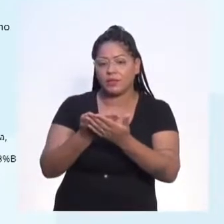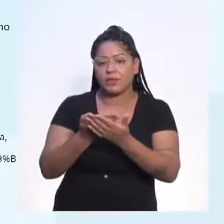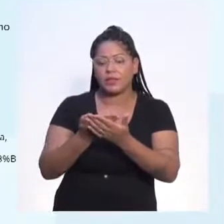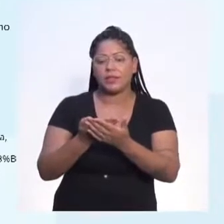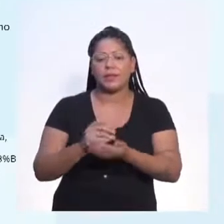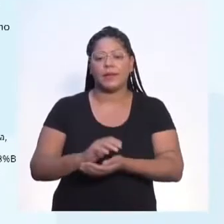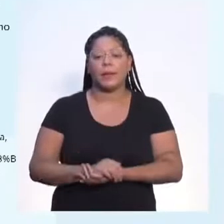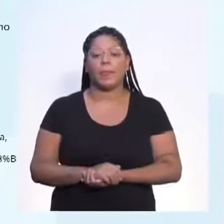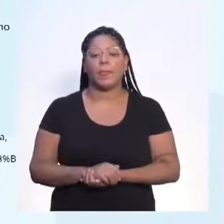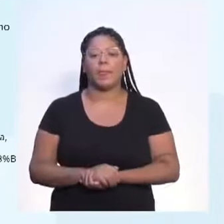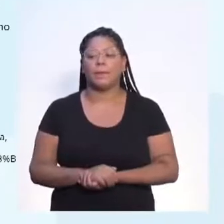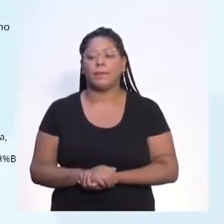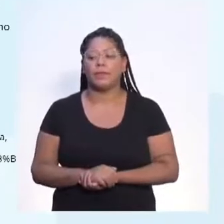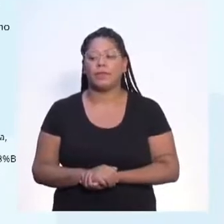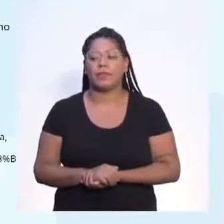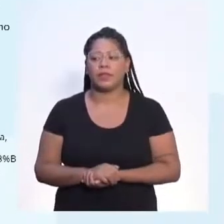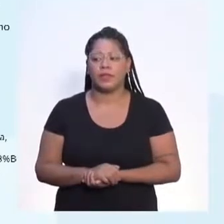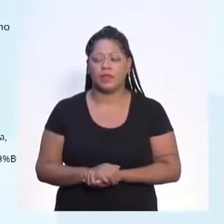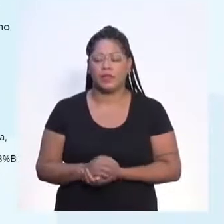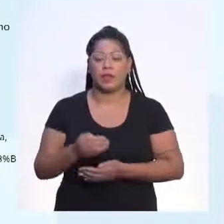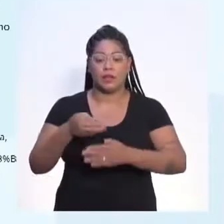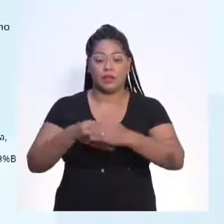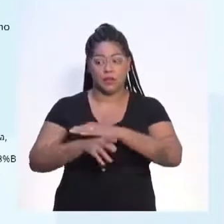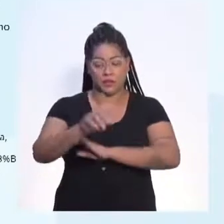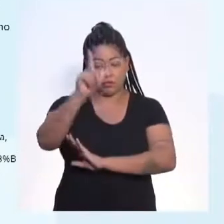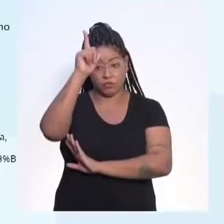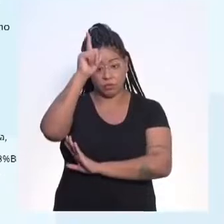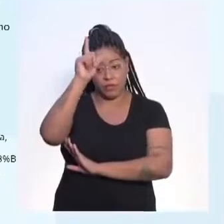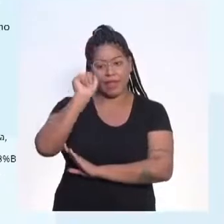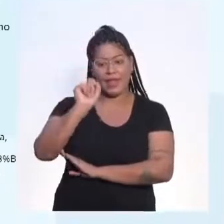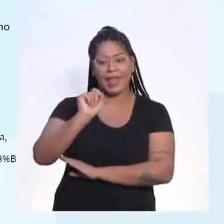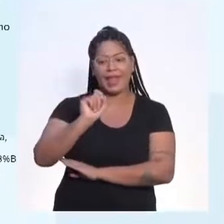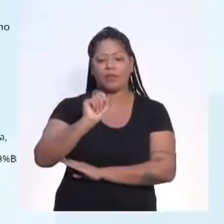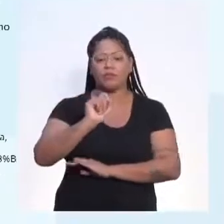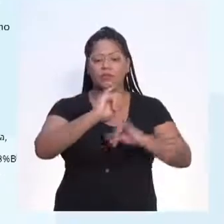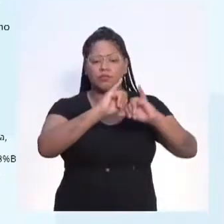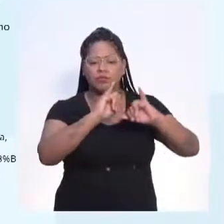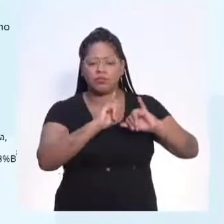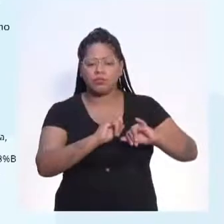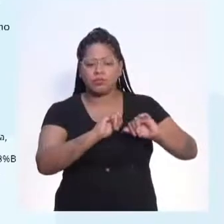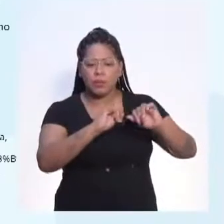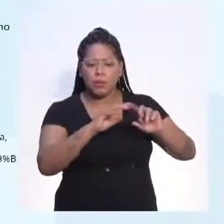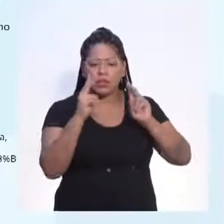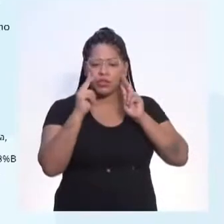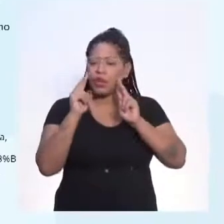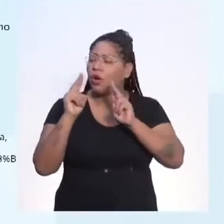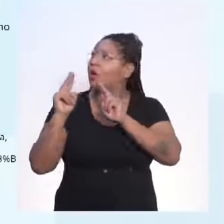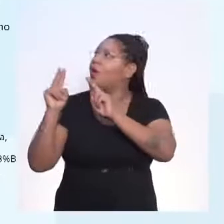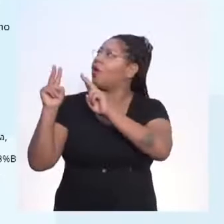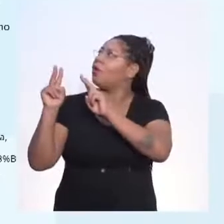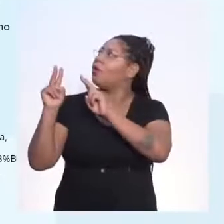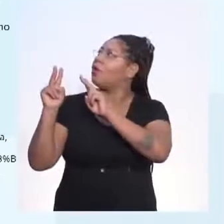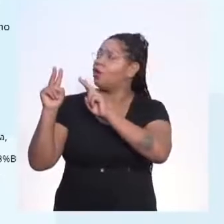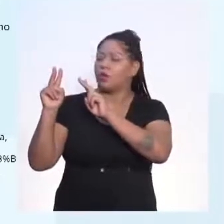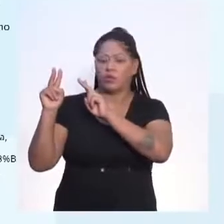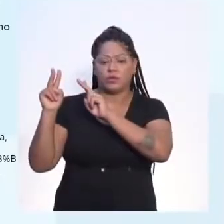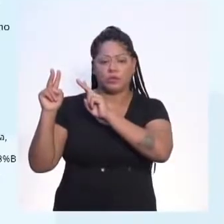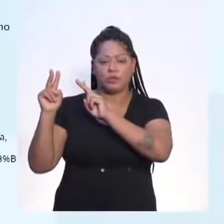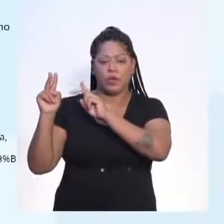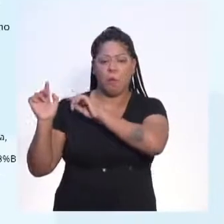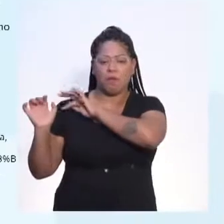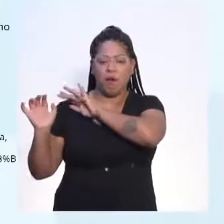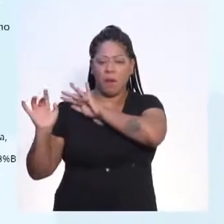causam, inclusive essa obra, professor Mauro, Sim. é uma obra que retrata aí, alguns germânicos entrando no Império Romano,